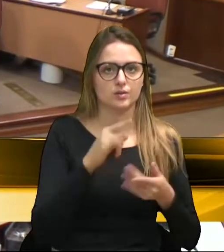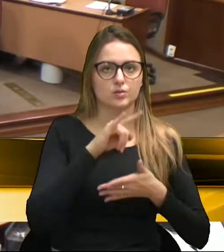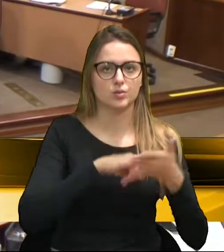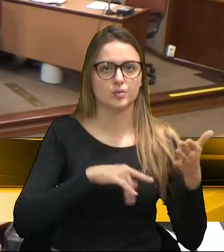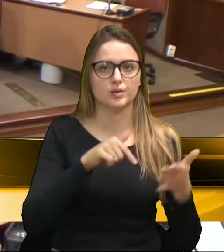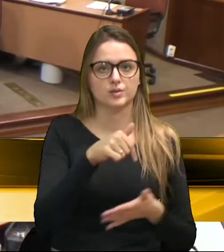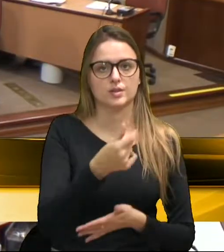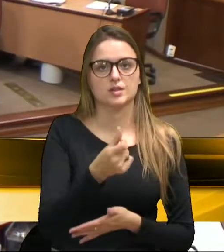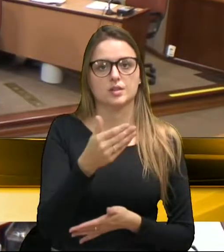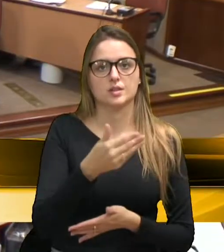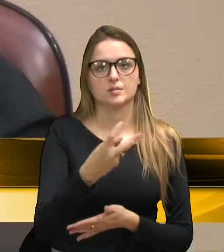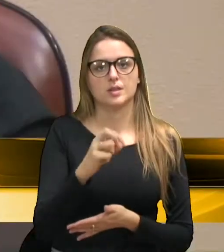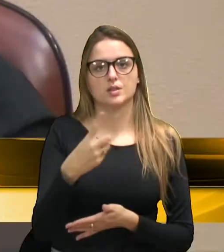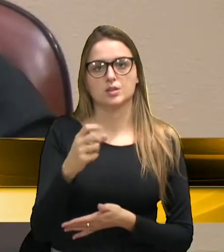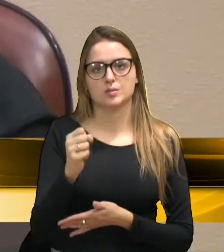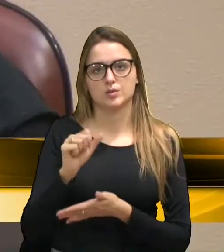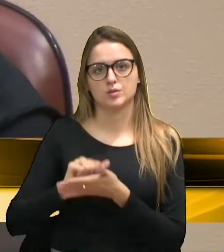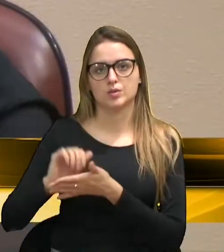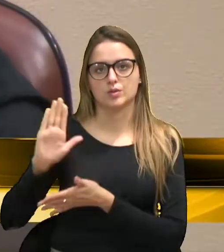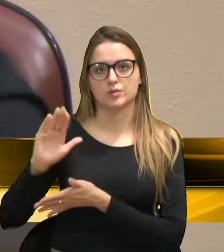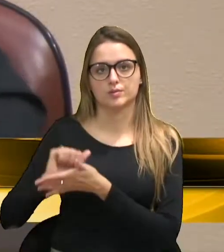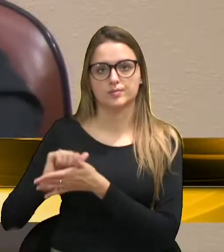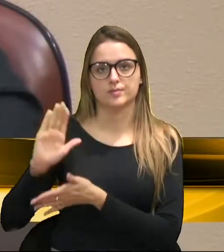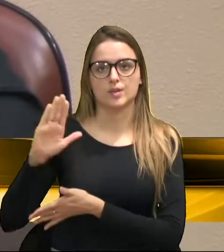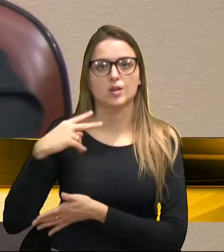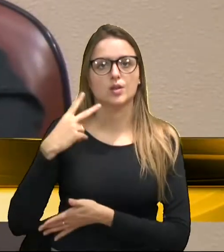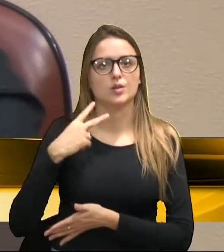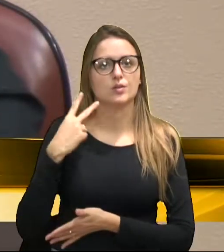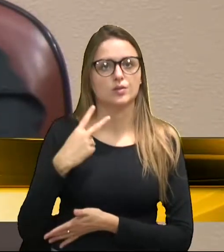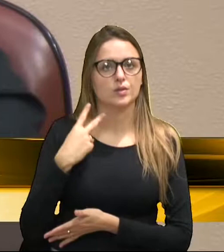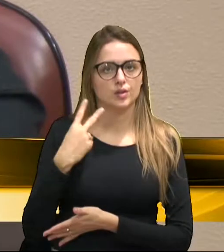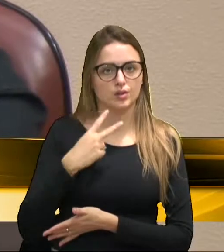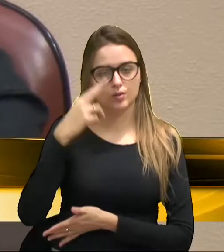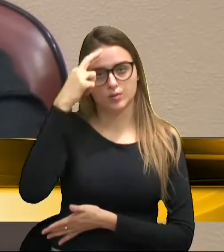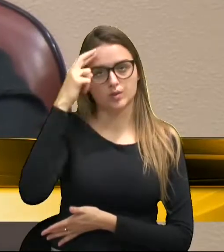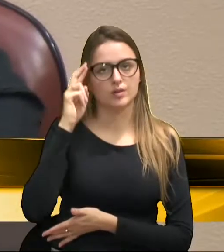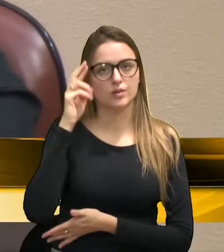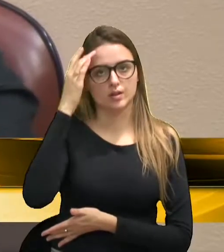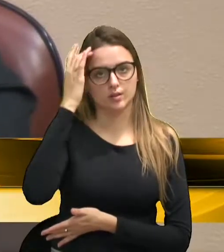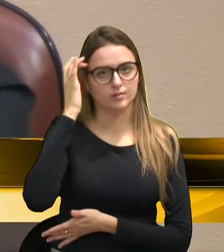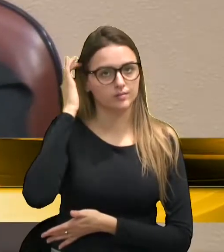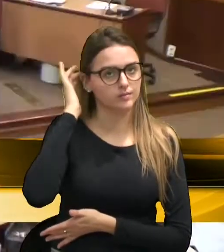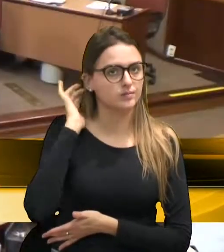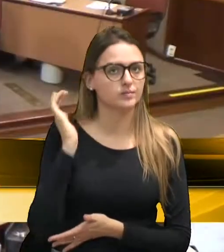requerimento 76/2018. Com a palavra, vereador Rafael Bueno.